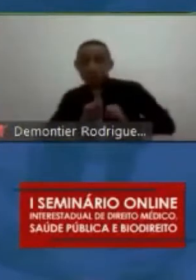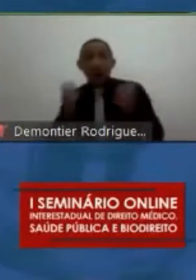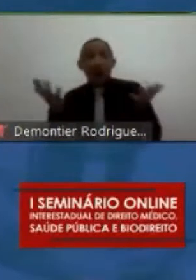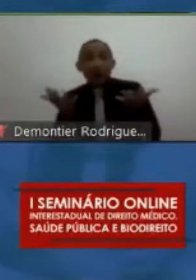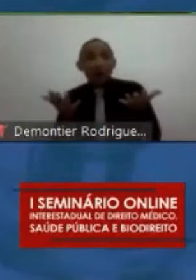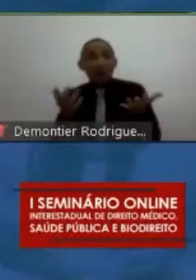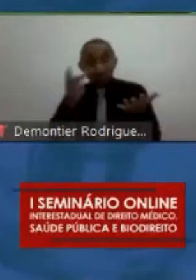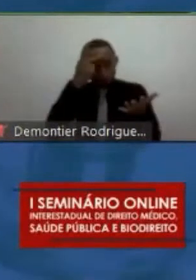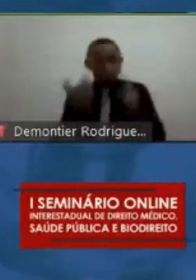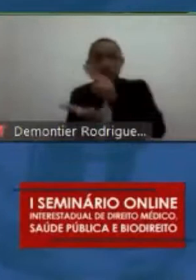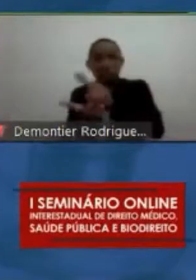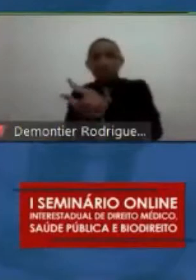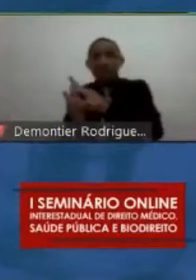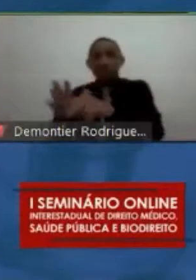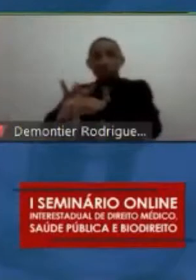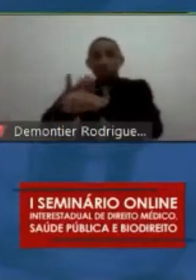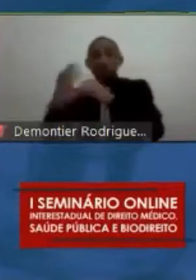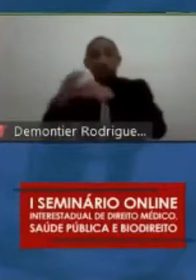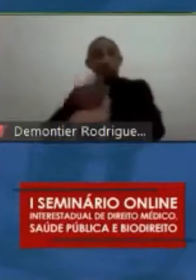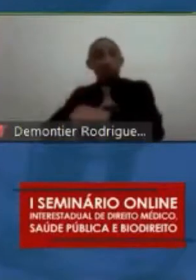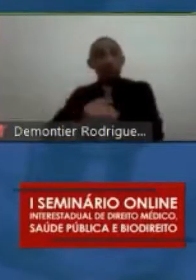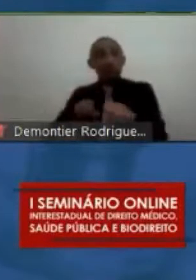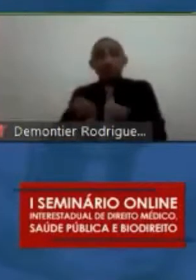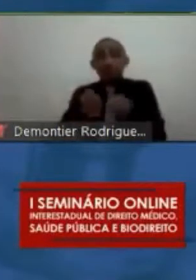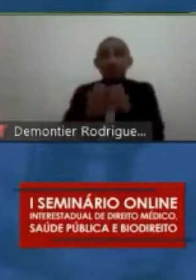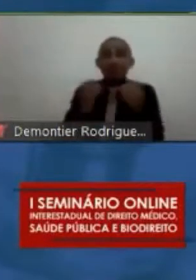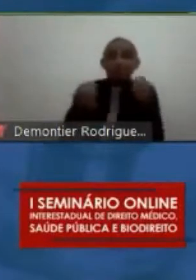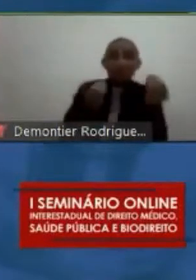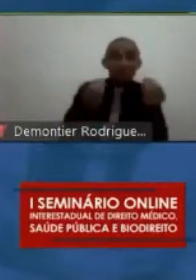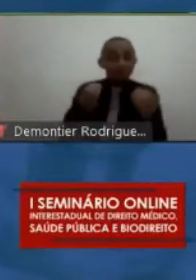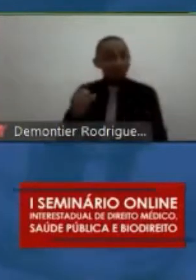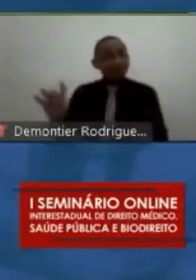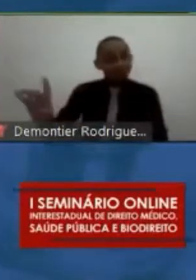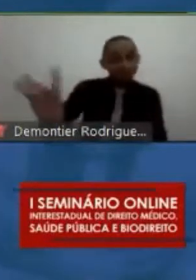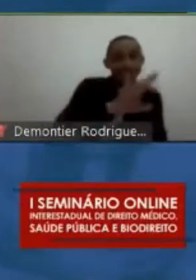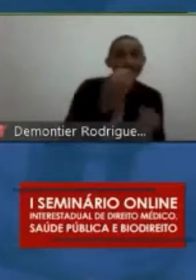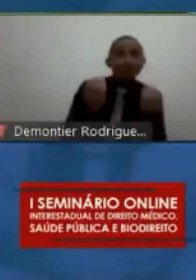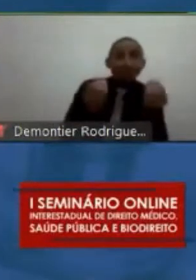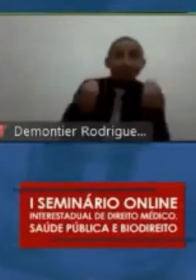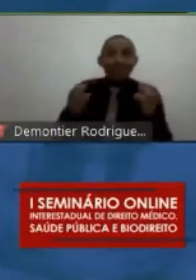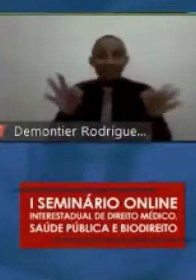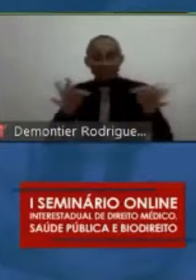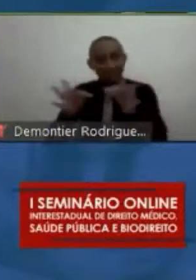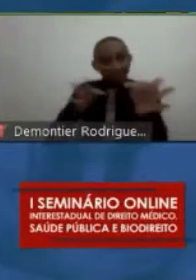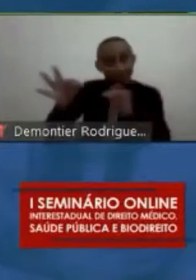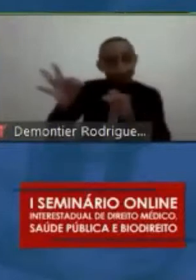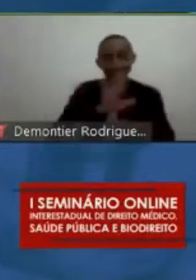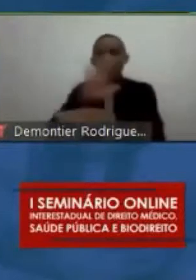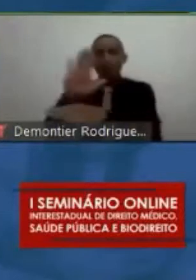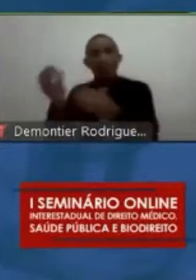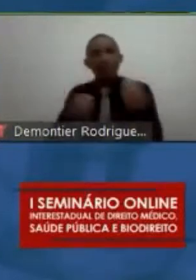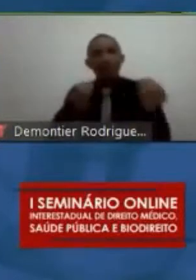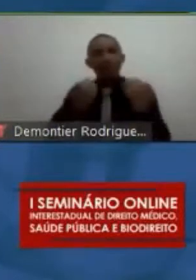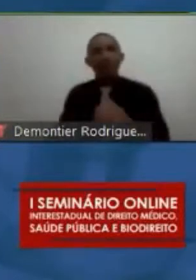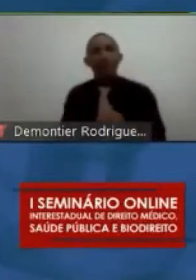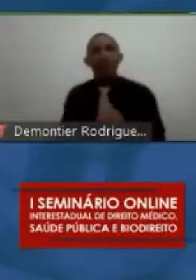paciente ter Covid. Por isso que nós vamos ter que ter um olhar diferenciado para o enfrentamento dessa crise. E isso impacta